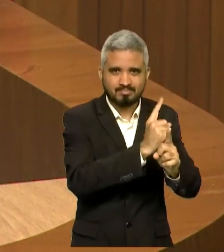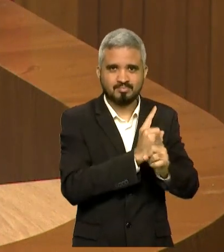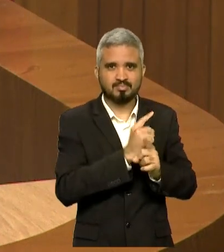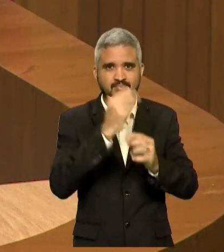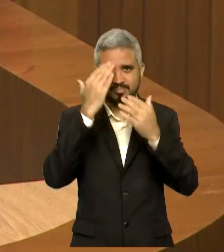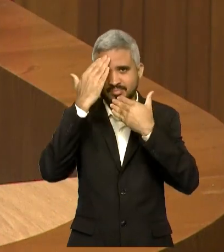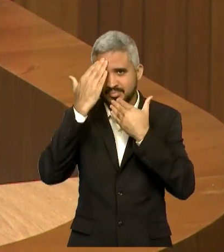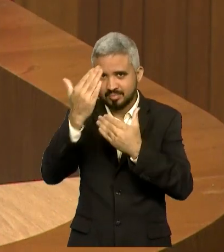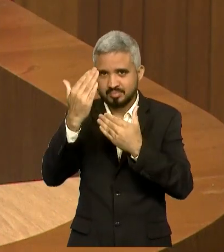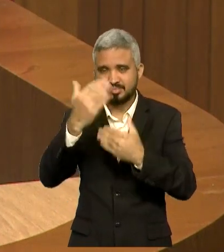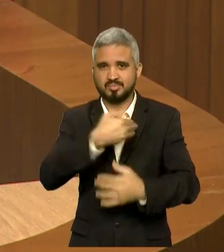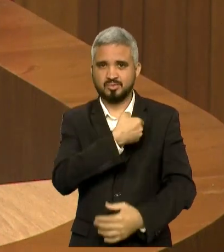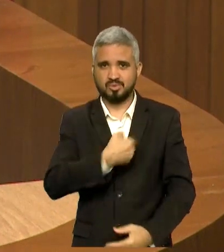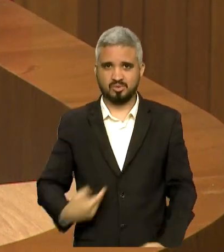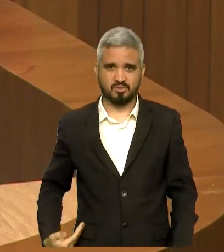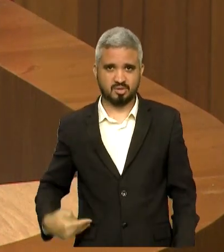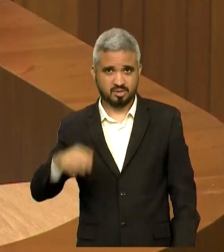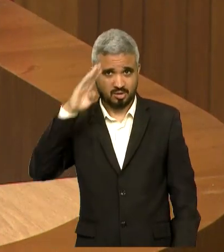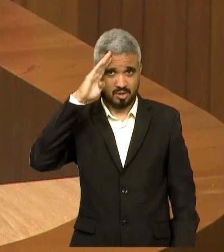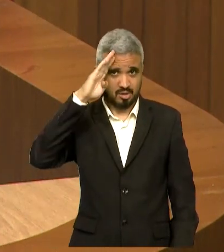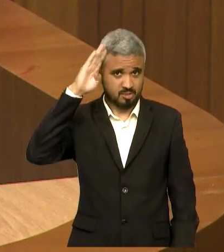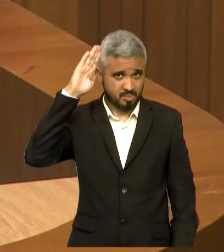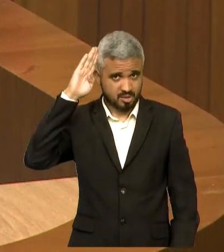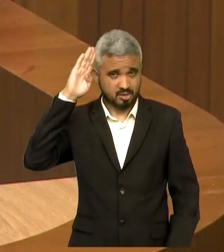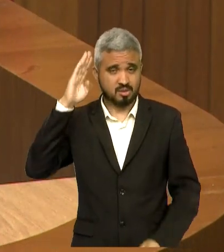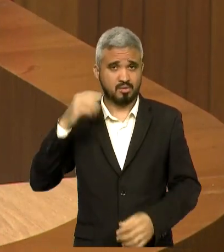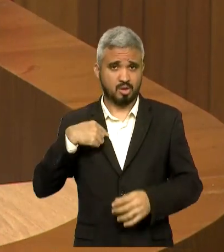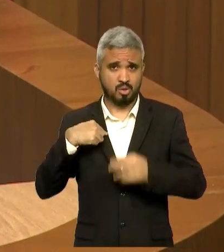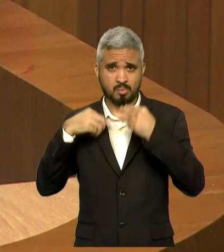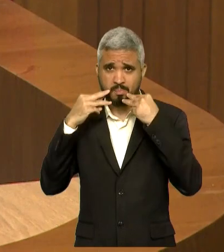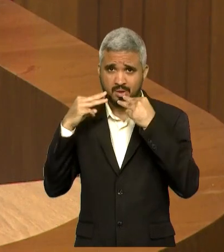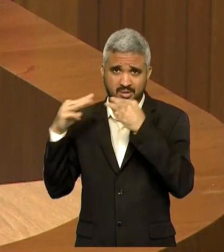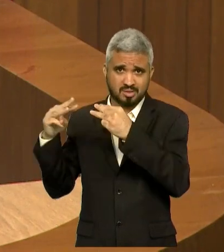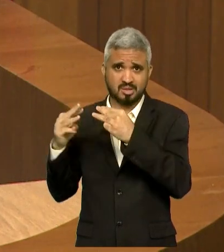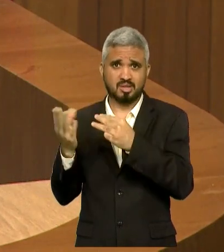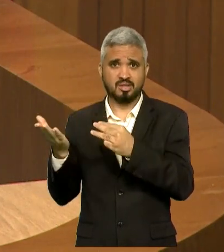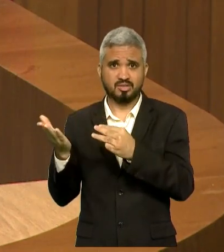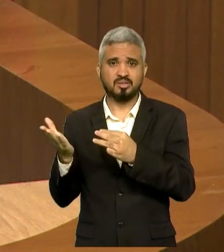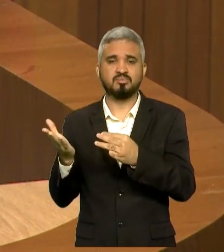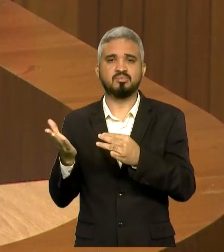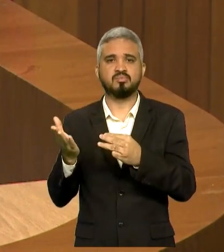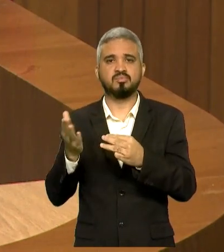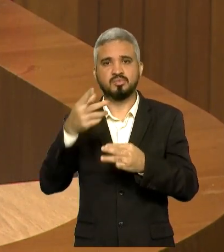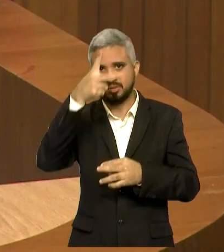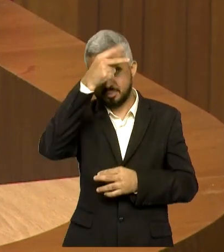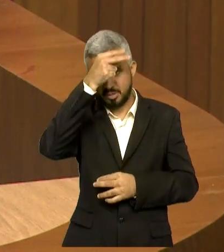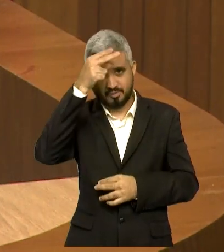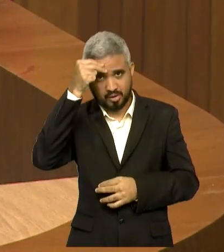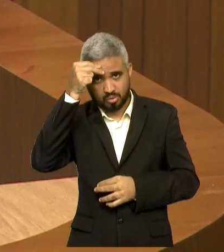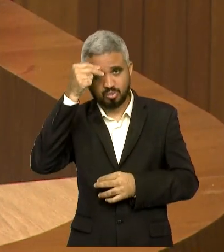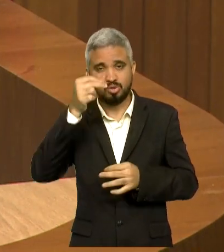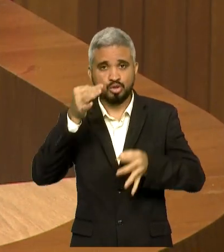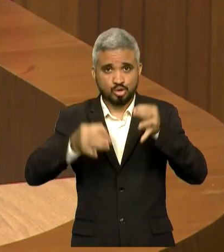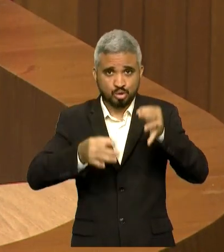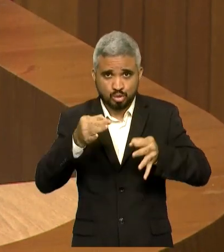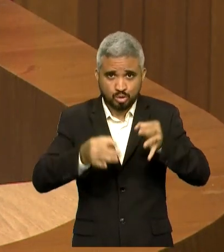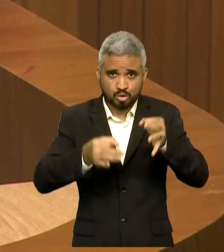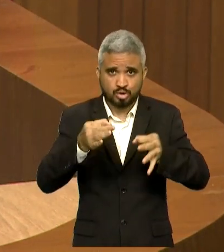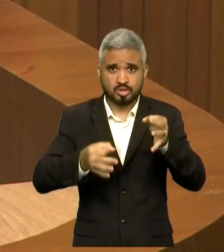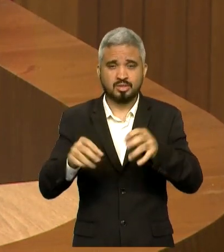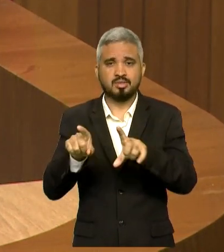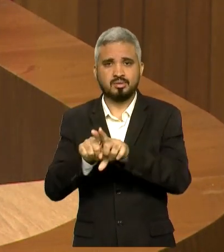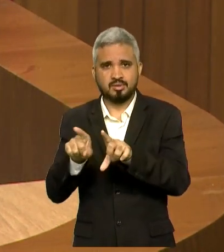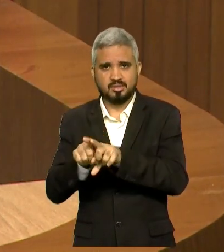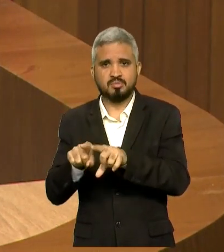governador Carlos Brandão também por ter acolhido essa iniciativa, como eu falei, é uma iniciativa conjunta do município, da Justiça, mas é também da Secretaria de Segurança